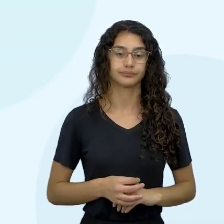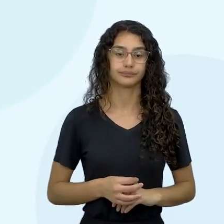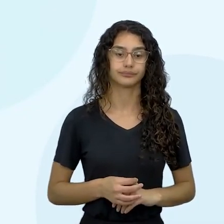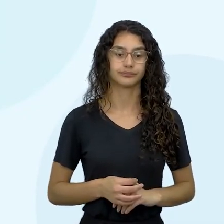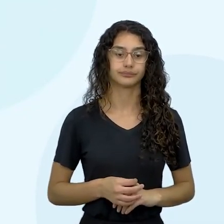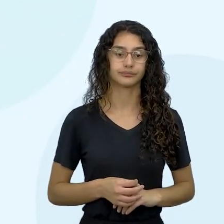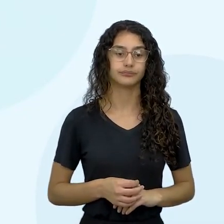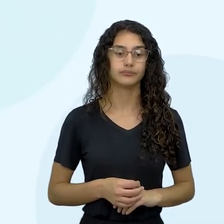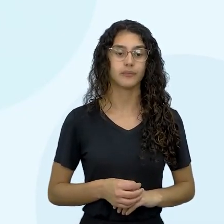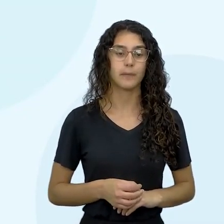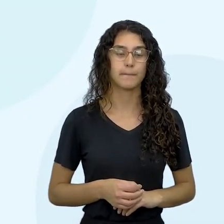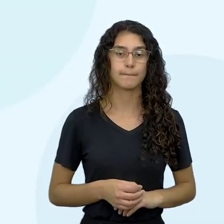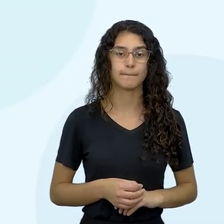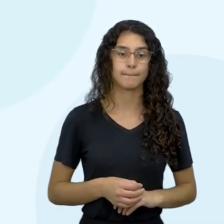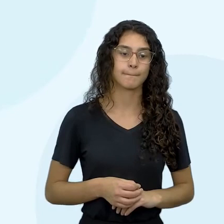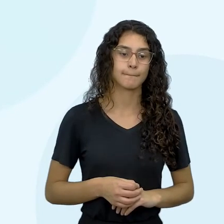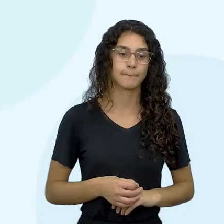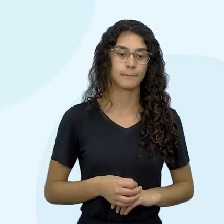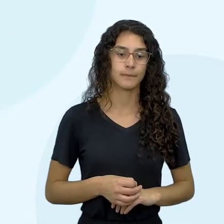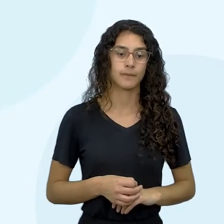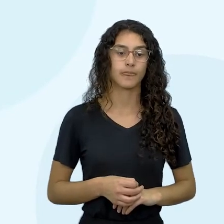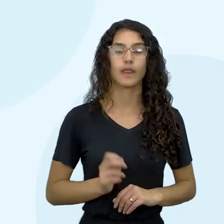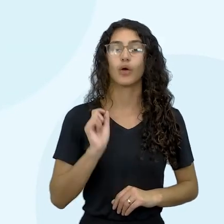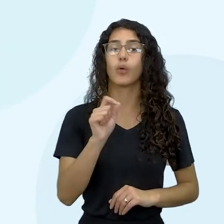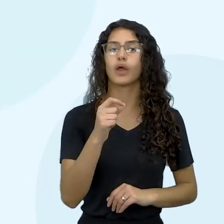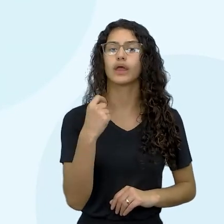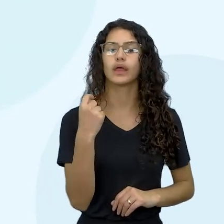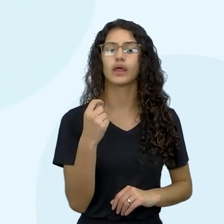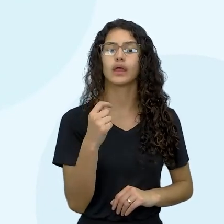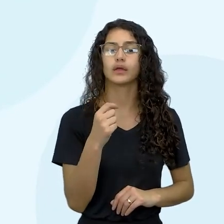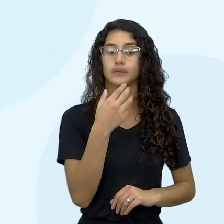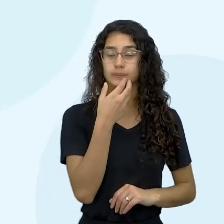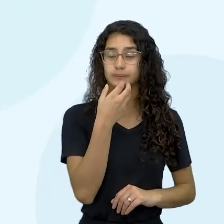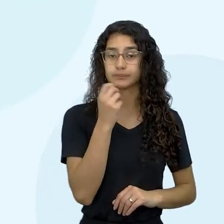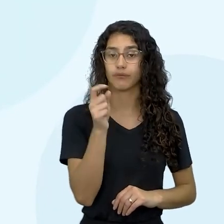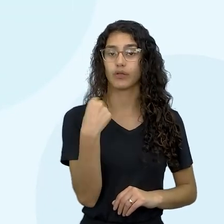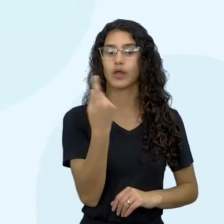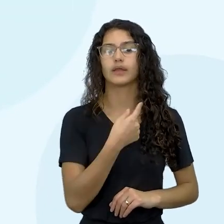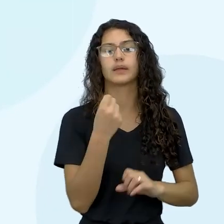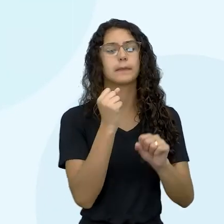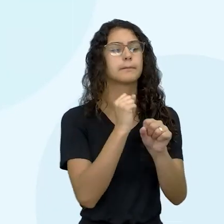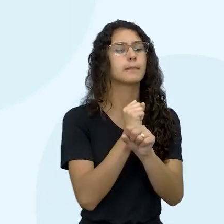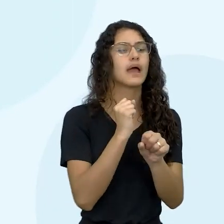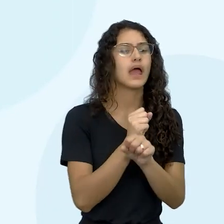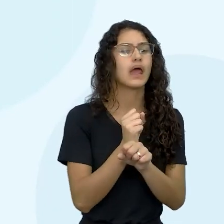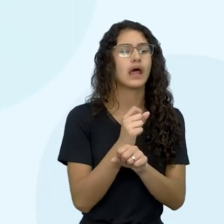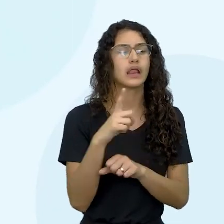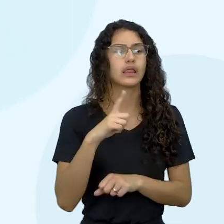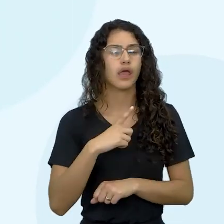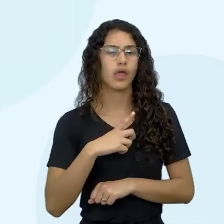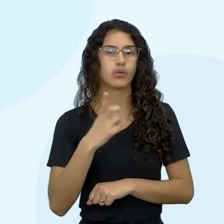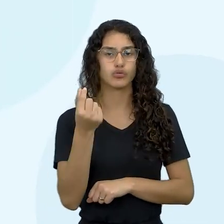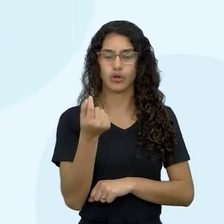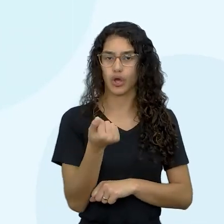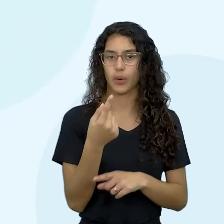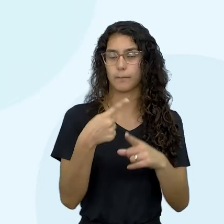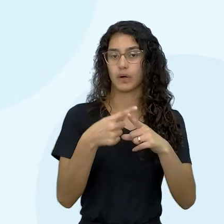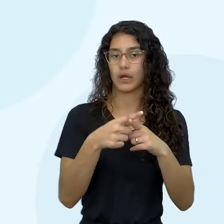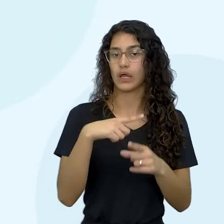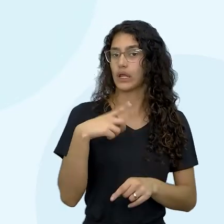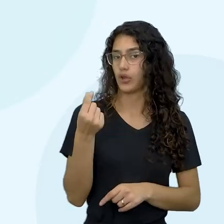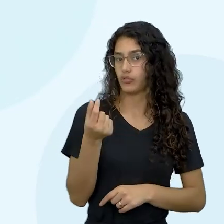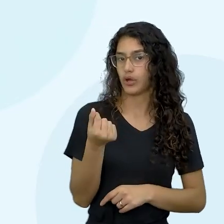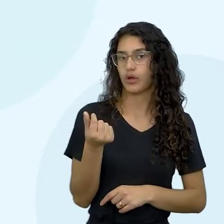E mais do que isso, né? O que a gente espera do dinheiro, né? O que a gente quer dele? O que a gente espera